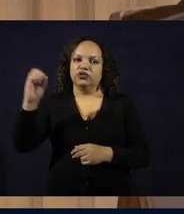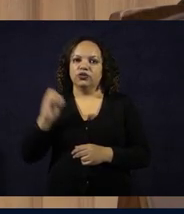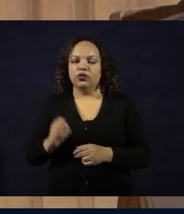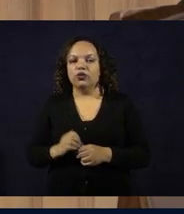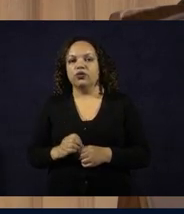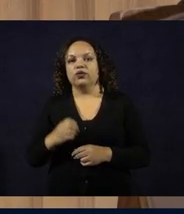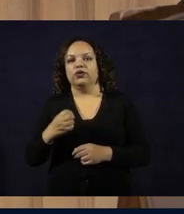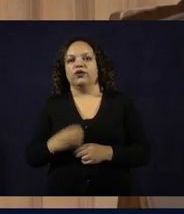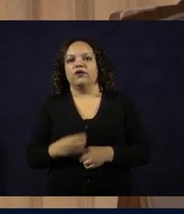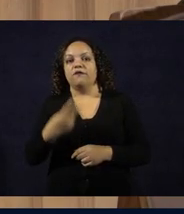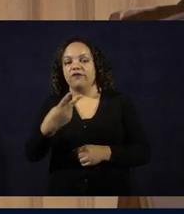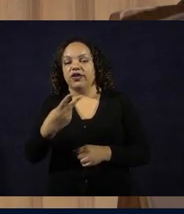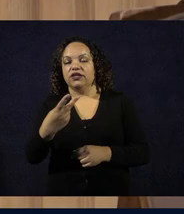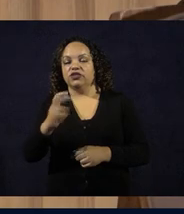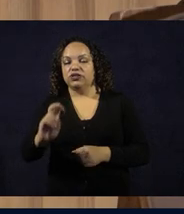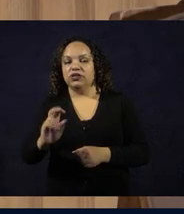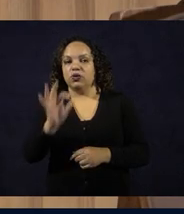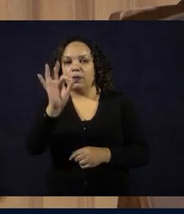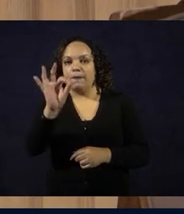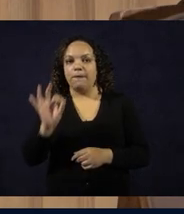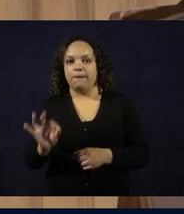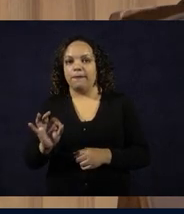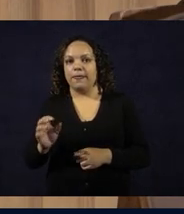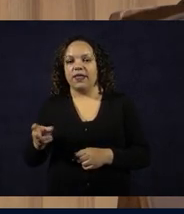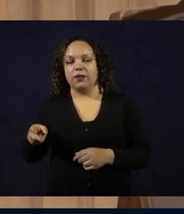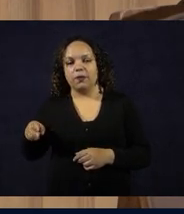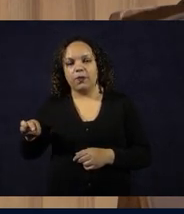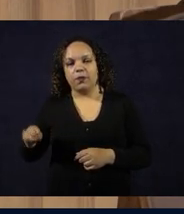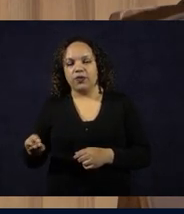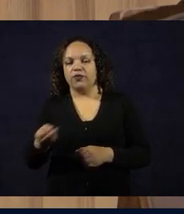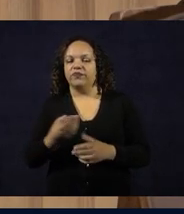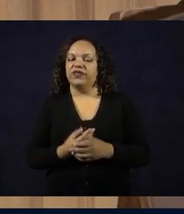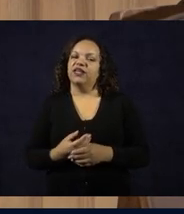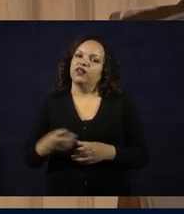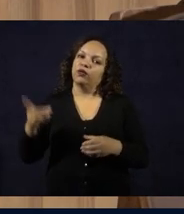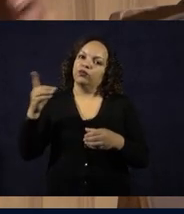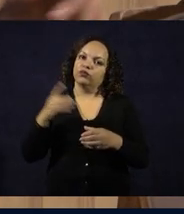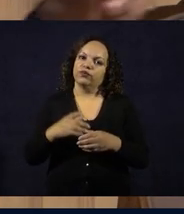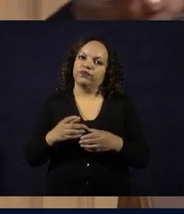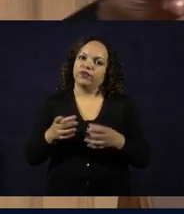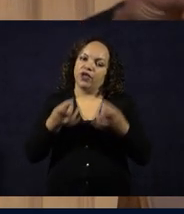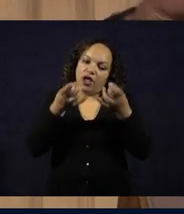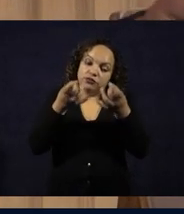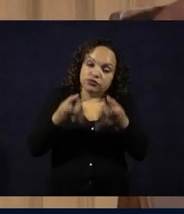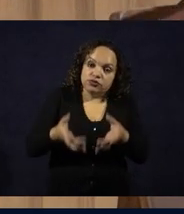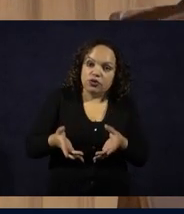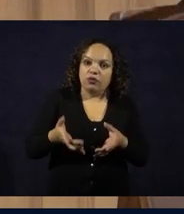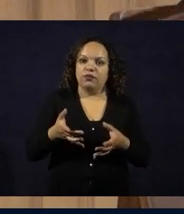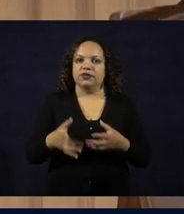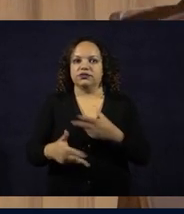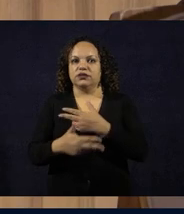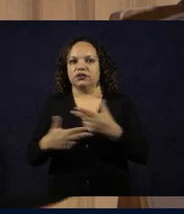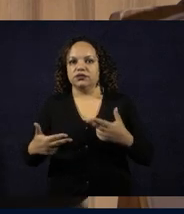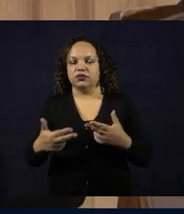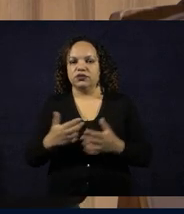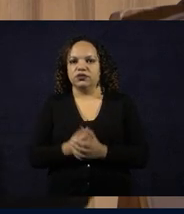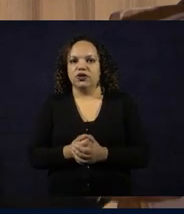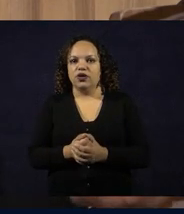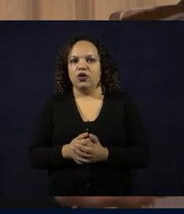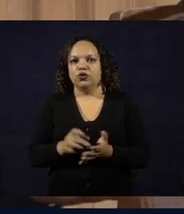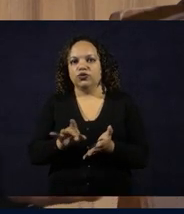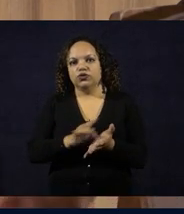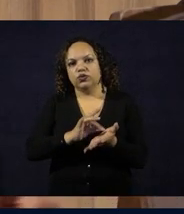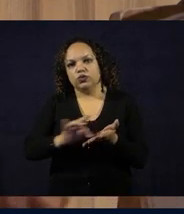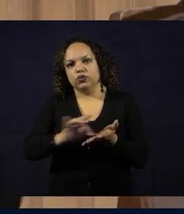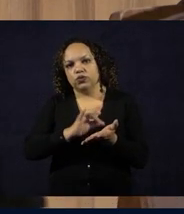com áreas 100% com defensivos biológicos ou seja são aqueles inimigos